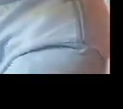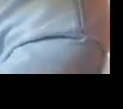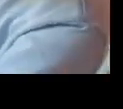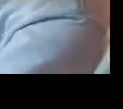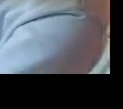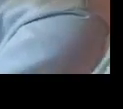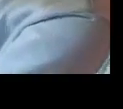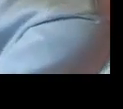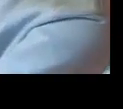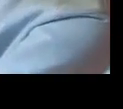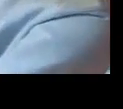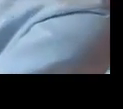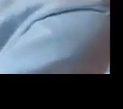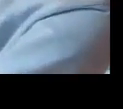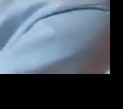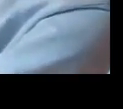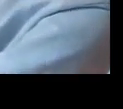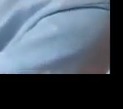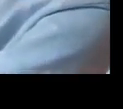Conta-se que uma